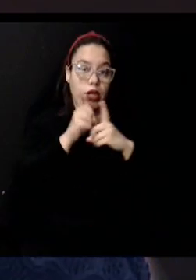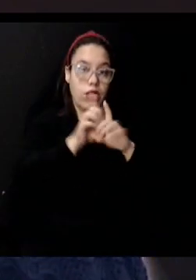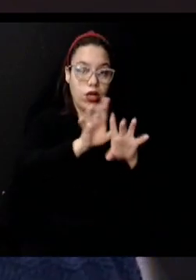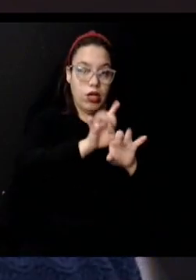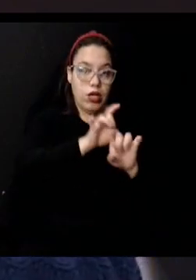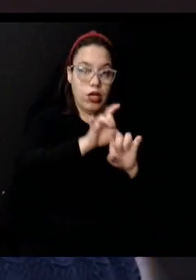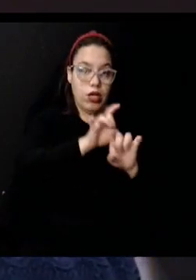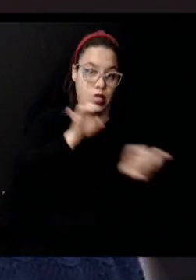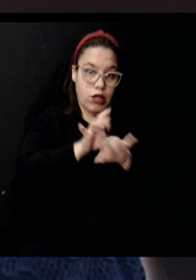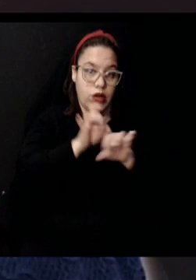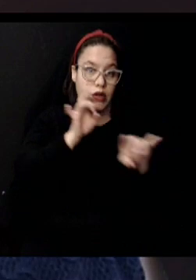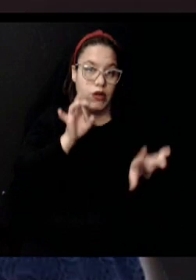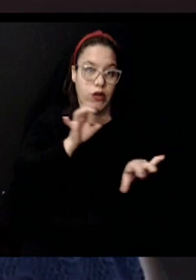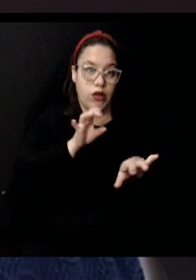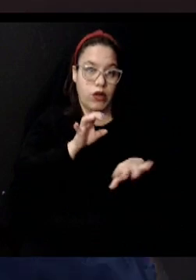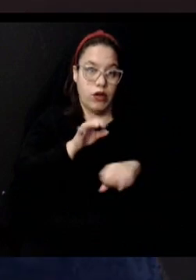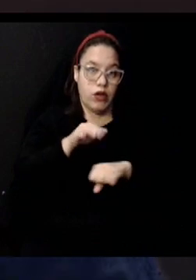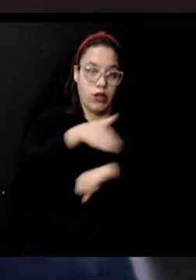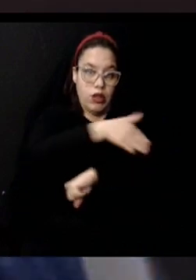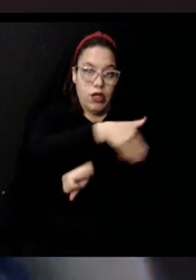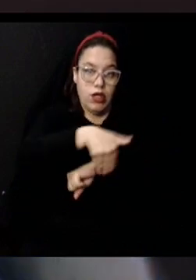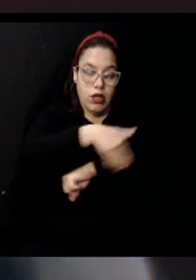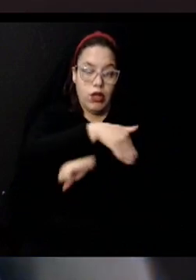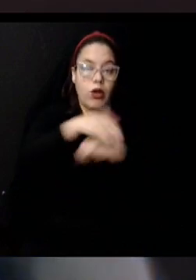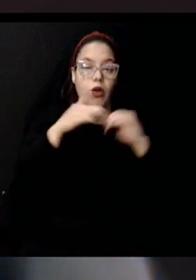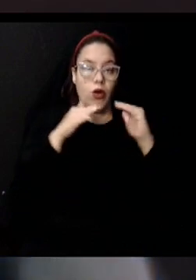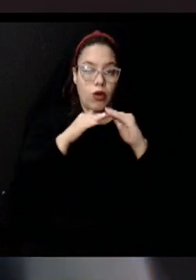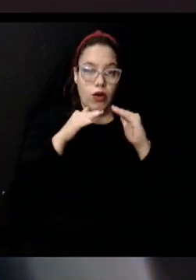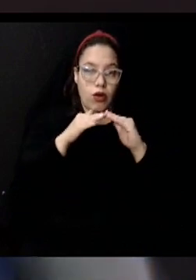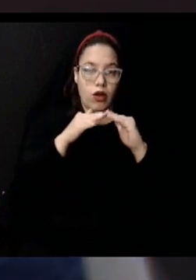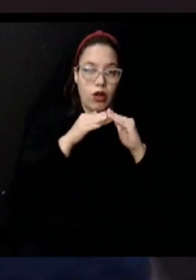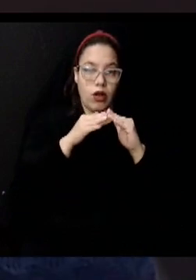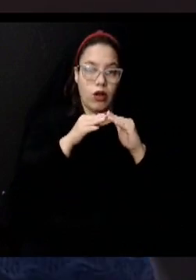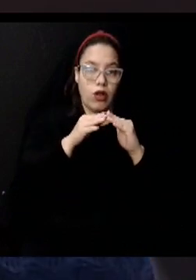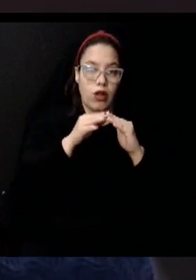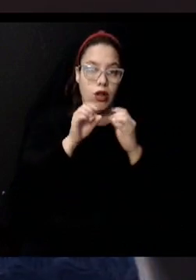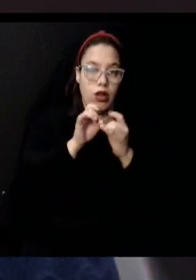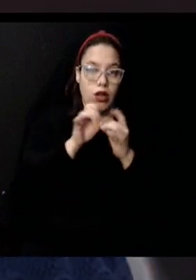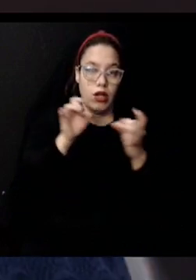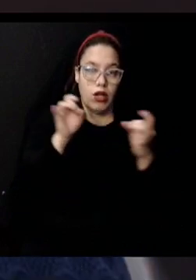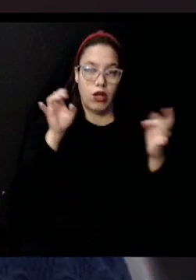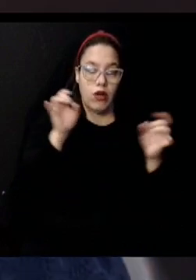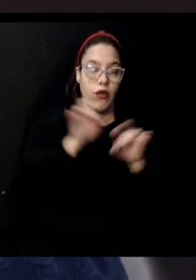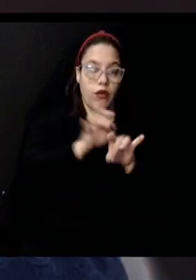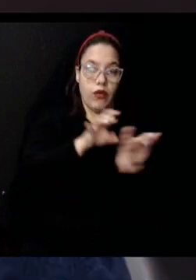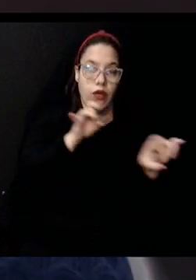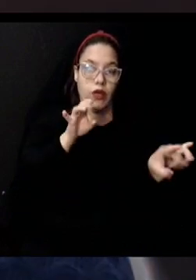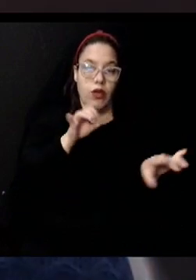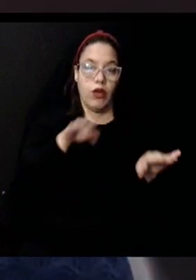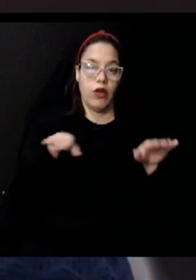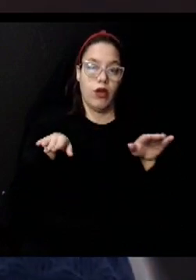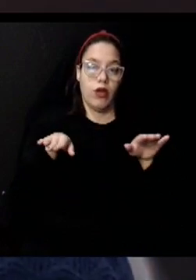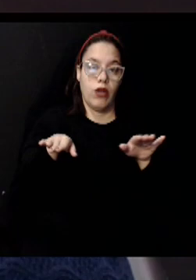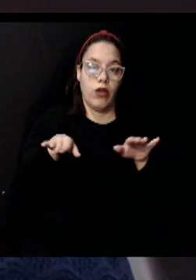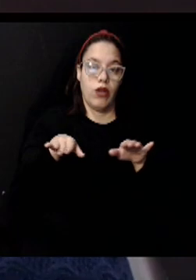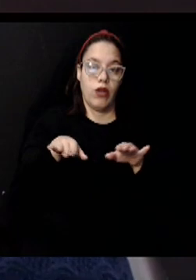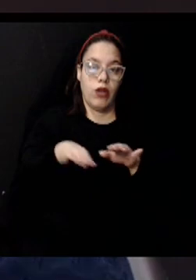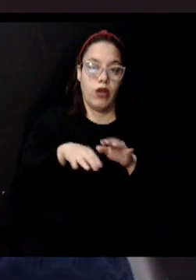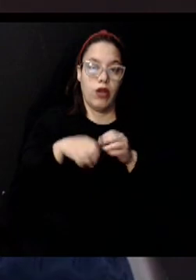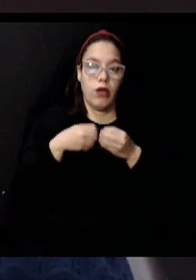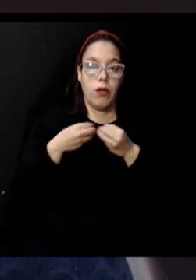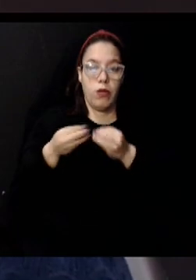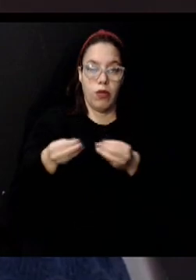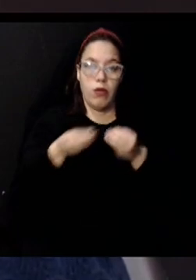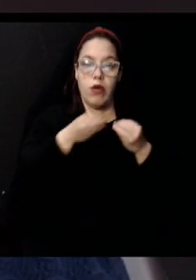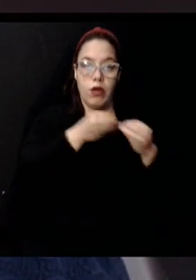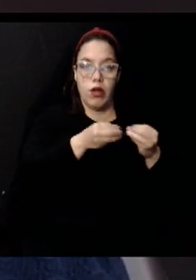na avenida em que eu, moro, é onde eu atendo online, às vezes passa os entregadores. À noite,